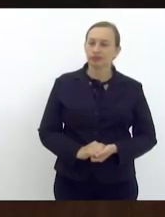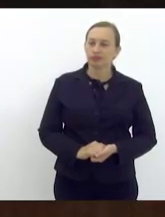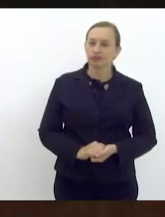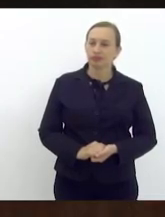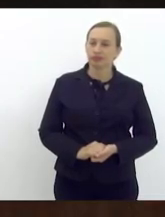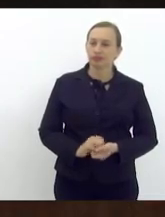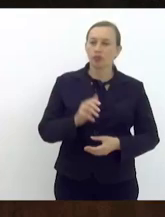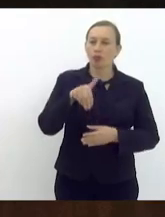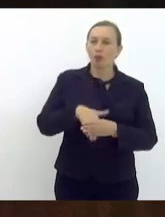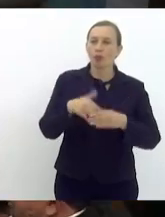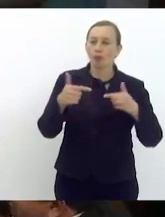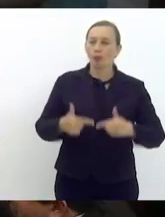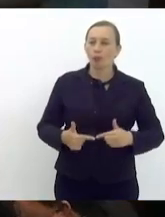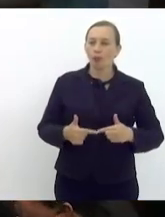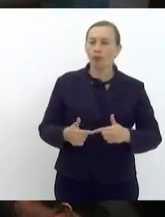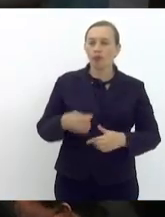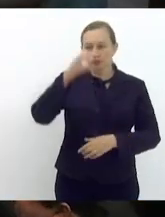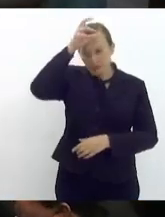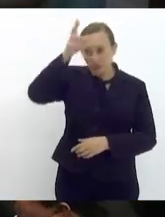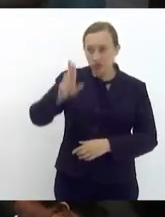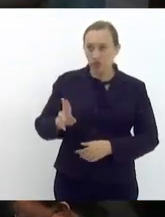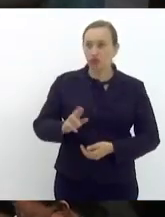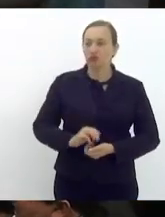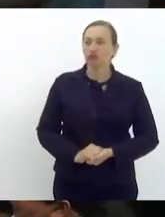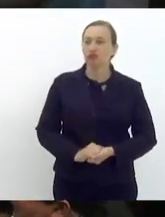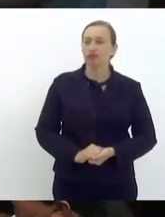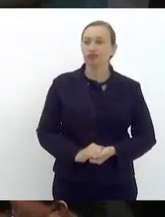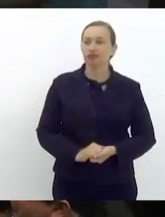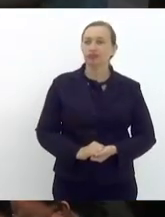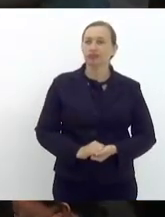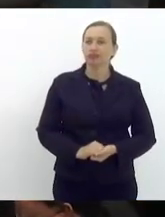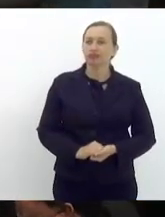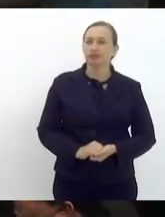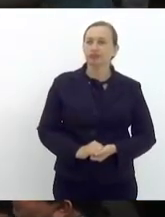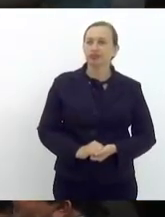Caminha abstenção, presidente. Oh, Tiaju, perdão.